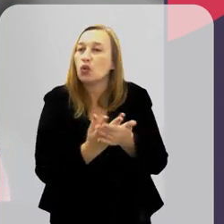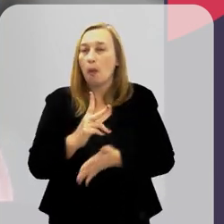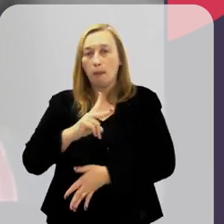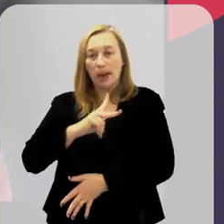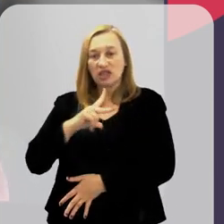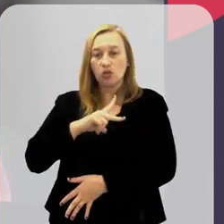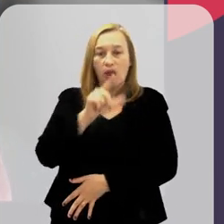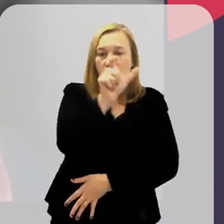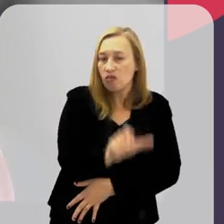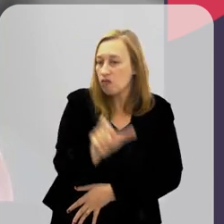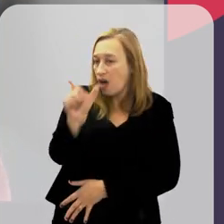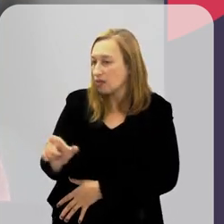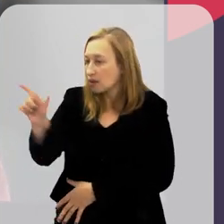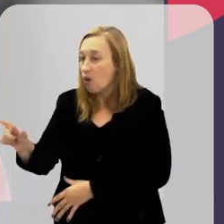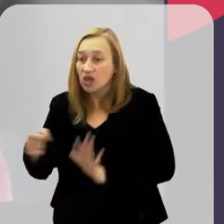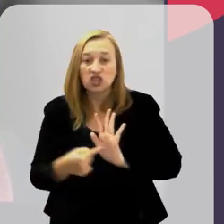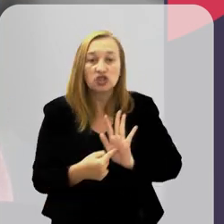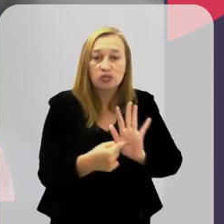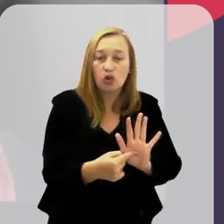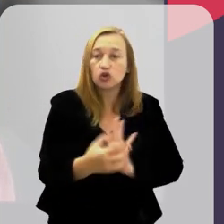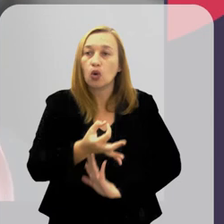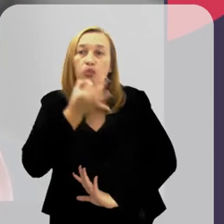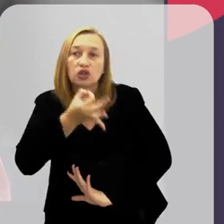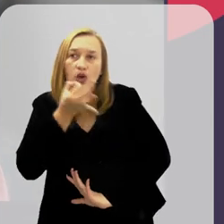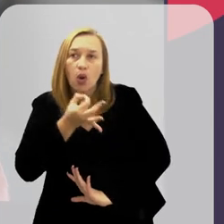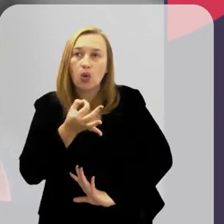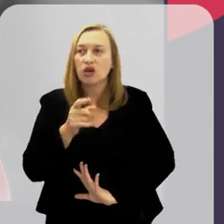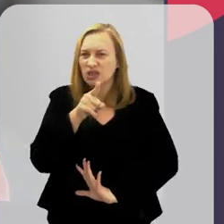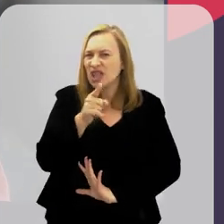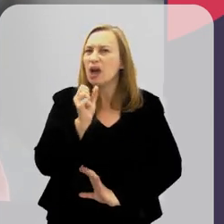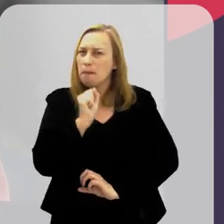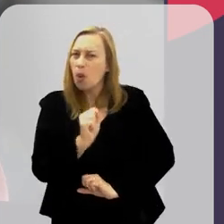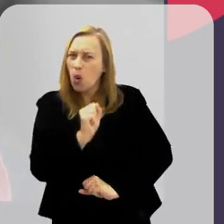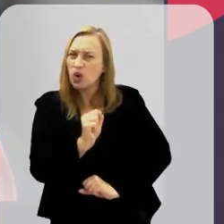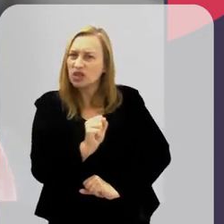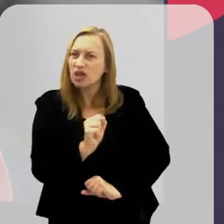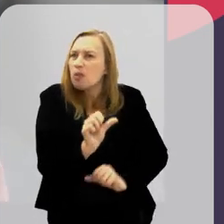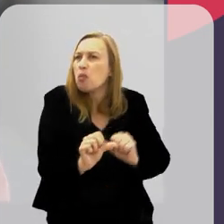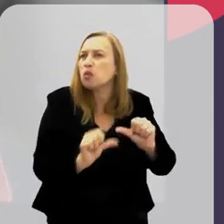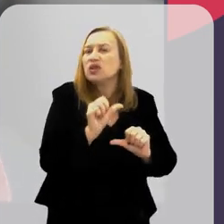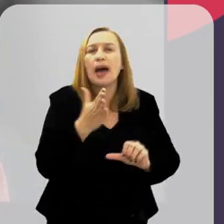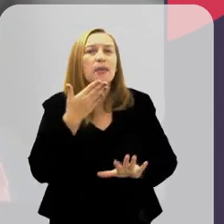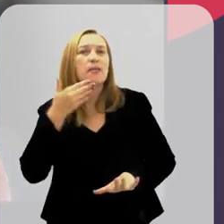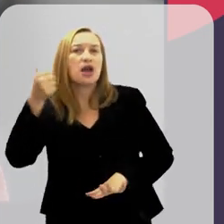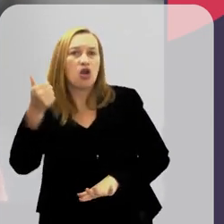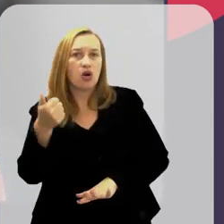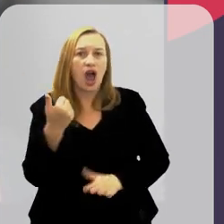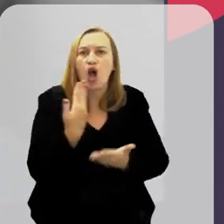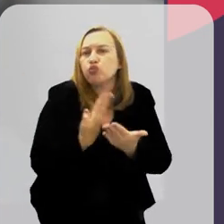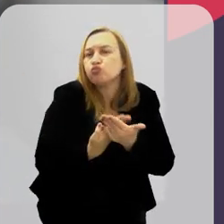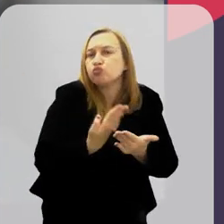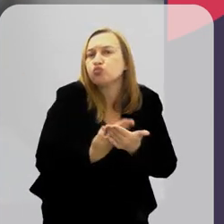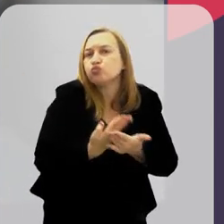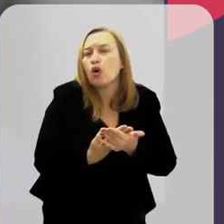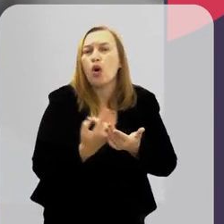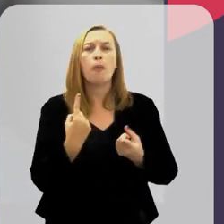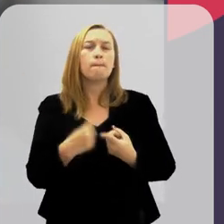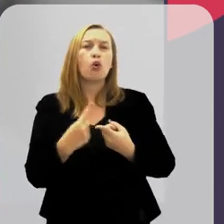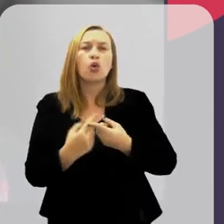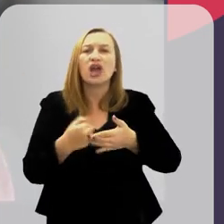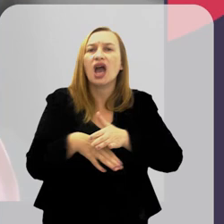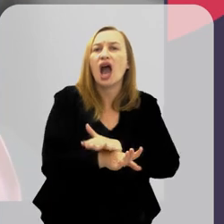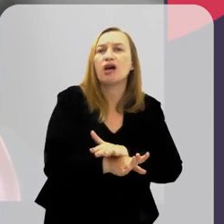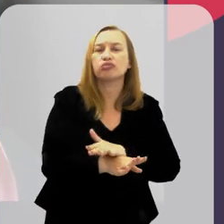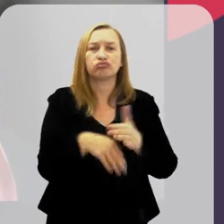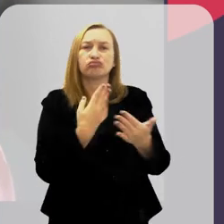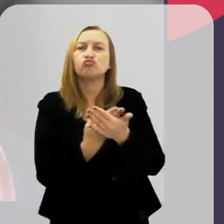e de forma muito personalizada, a gente aponta sugestões. Ah, o que que será que você pode fazer para estar melhorando seus hábitos de estudo. E por que